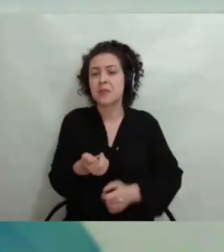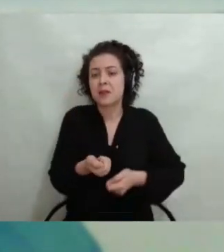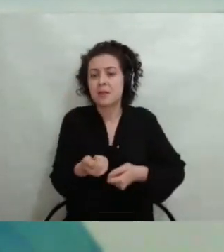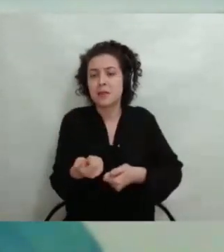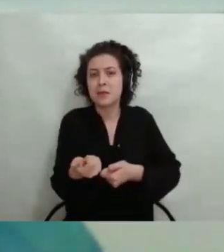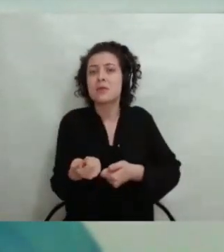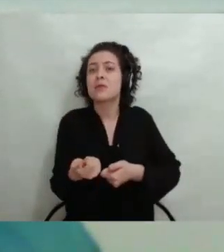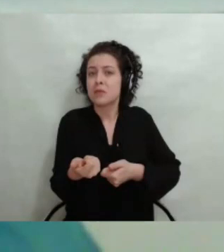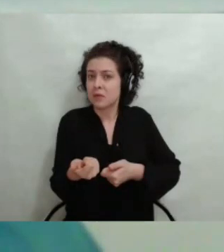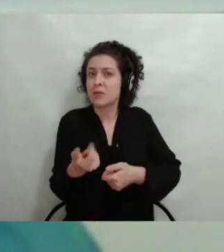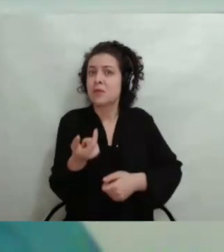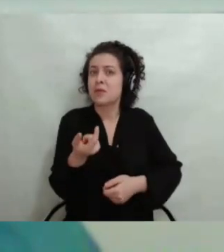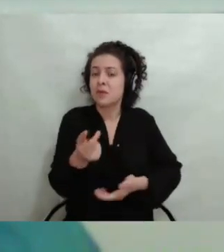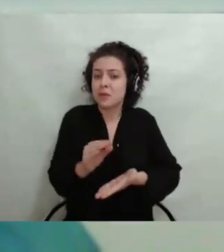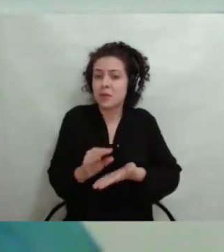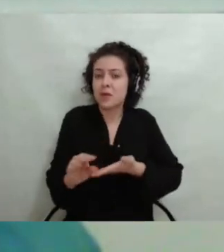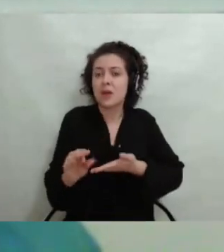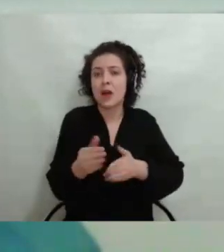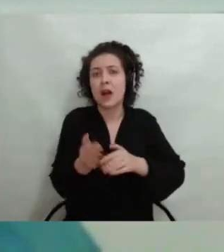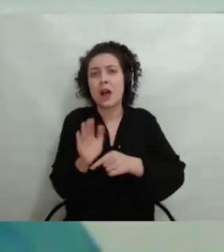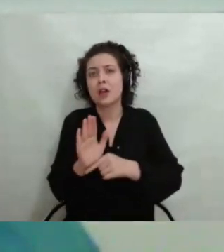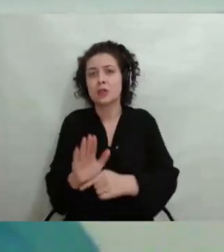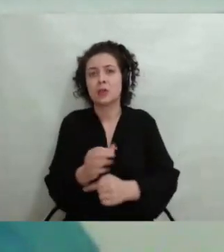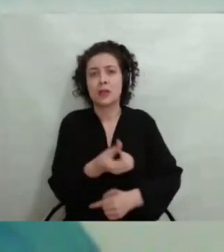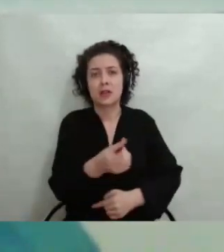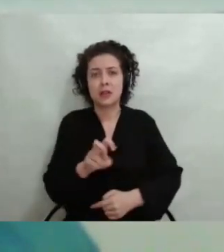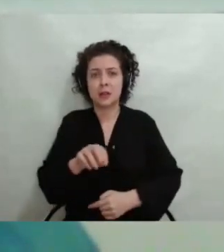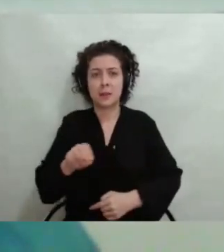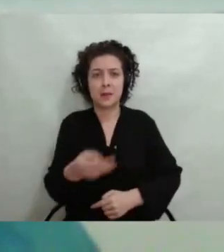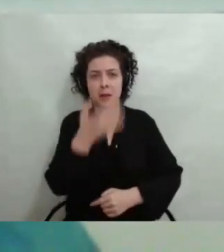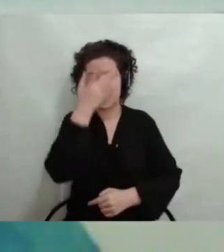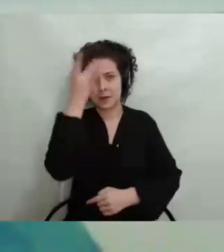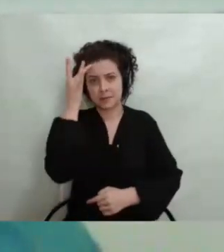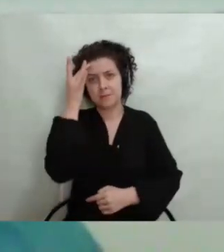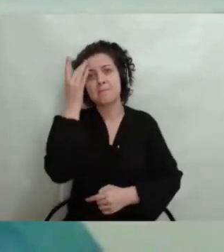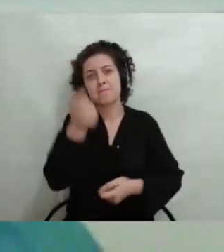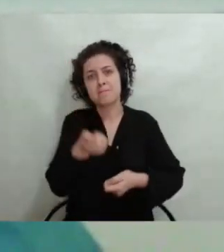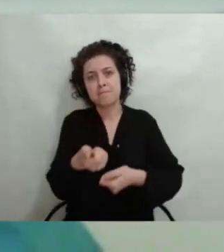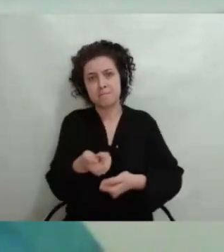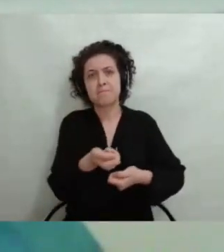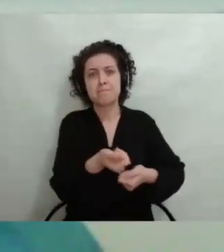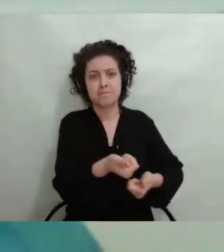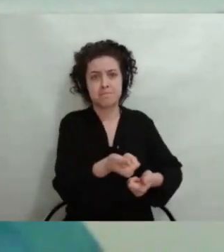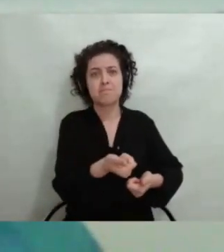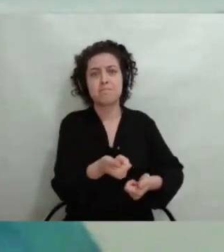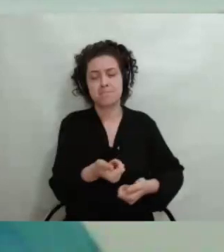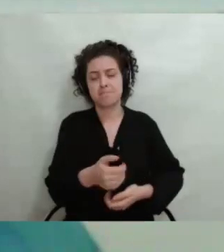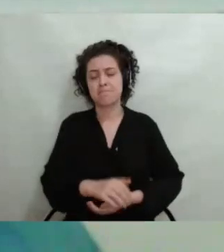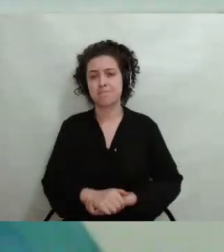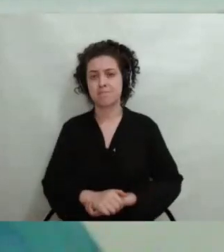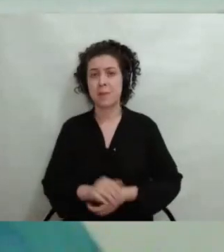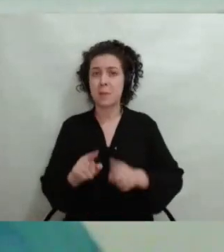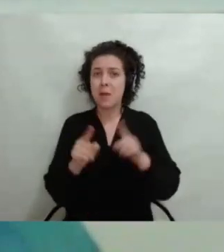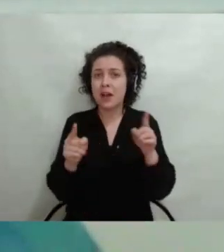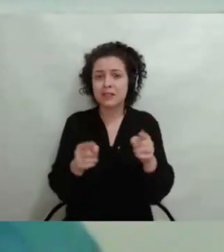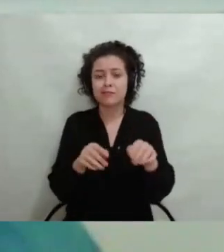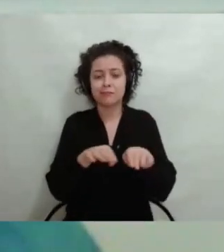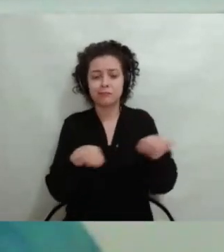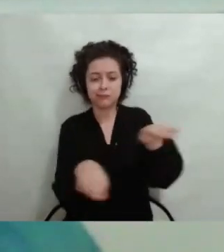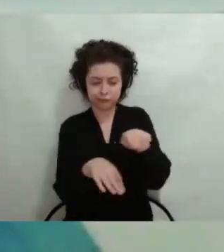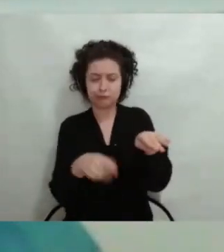está alcançando 65 milhões de brasileiros e de brasileiras, e ainda assim nós temos problemas